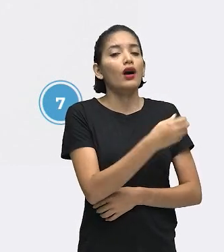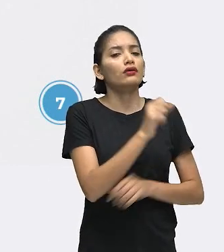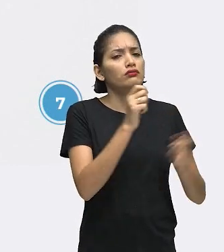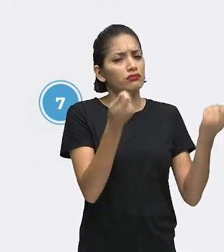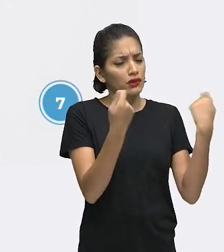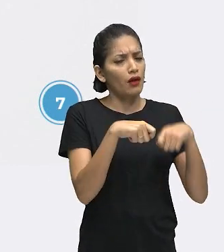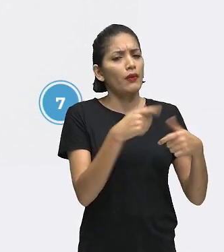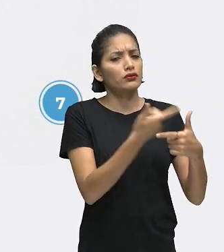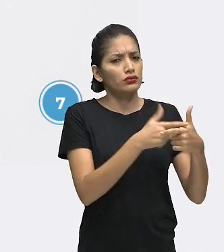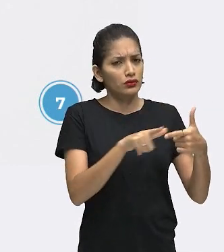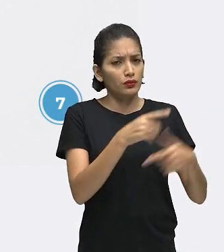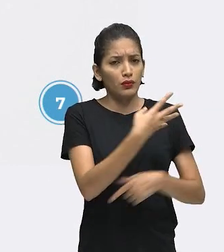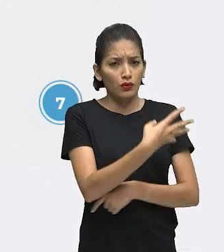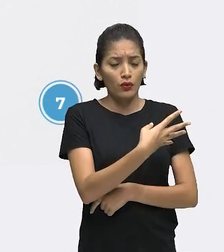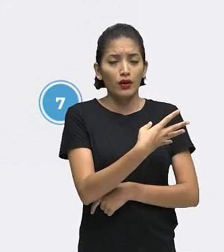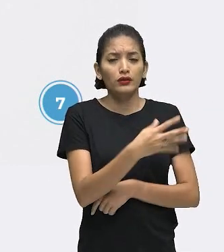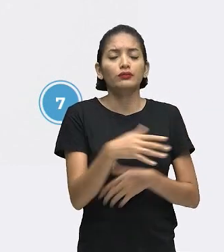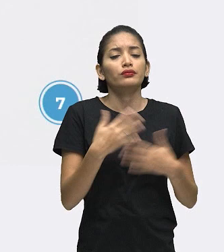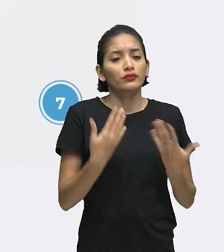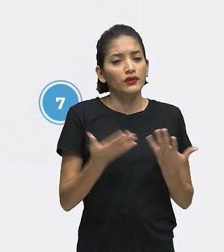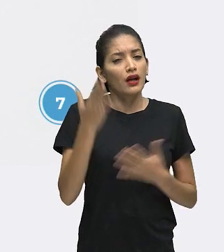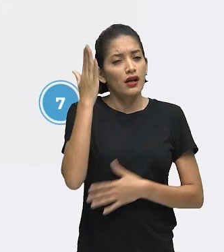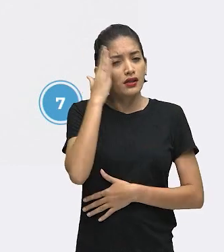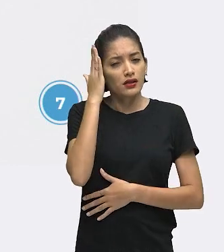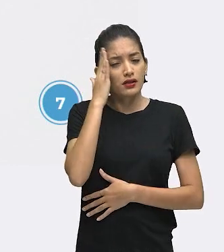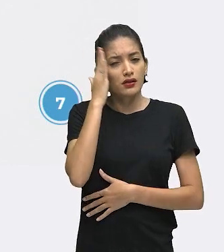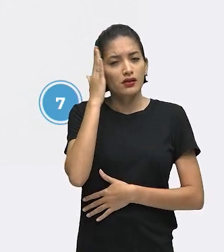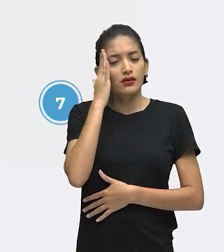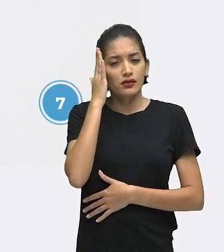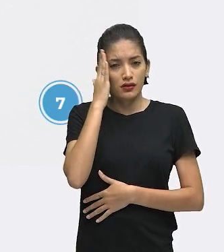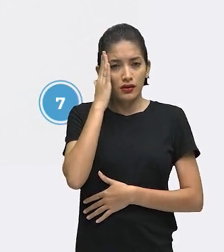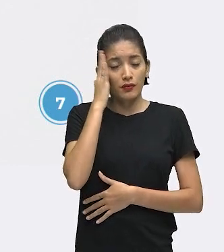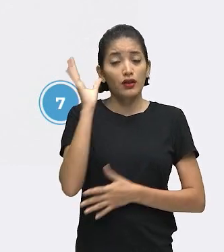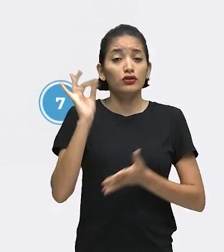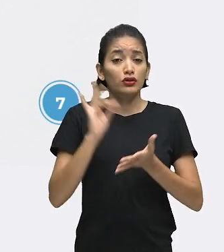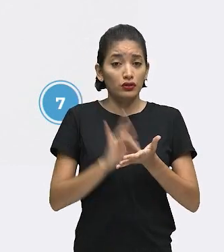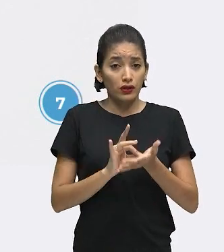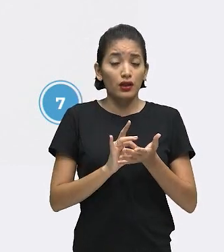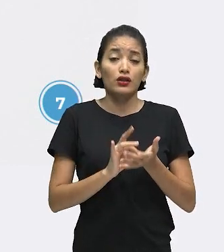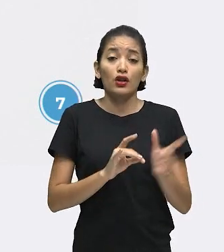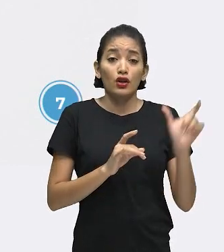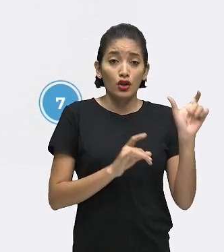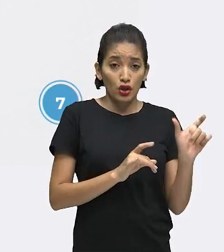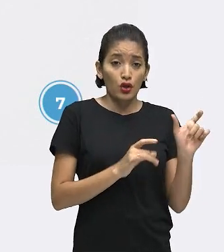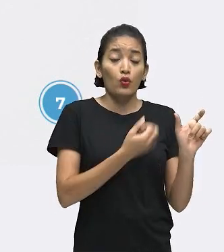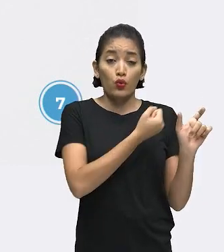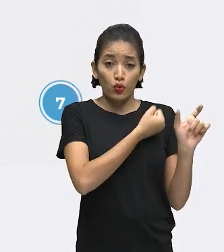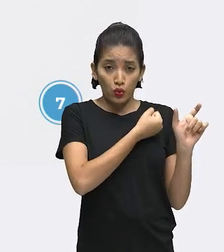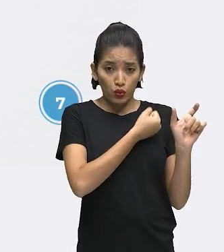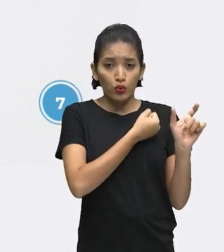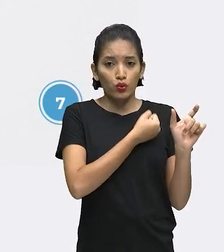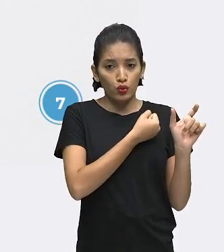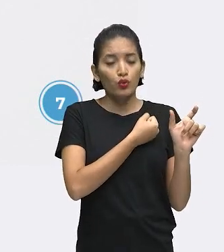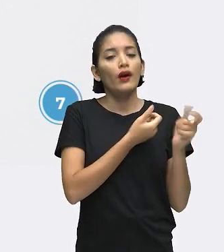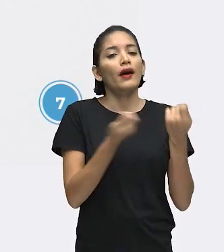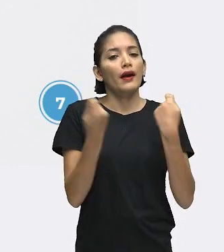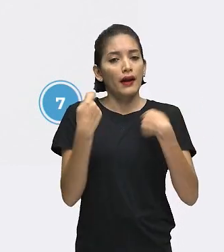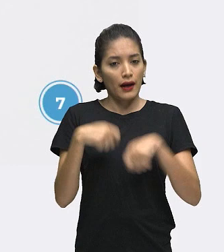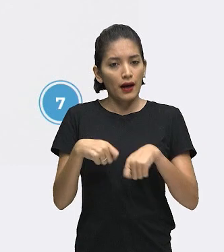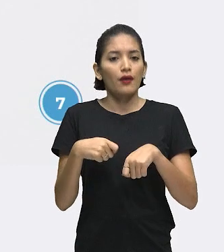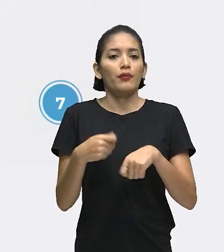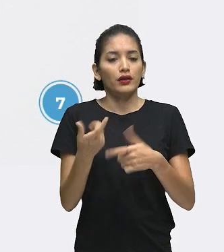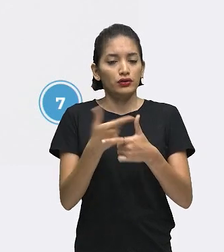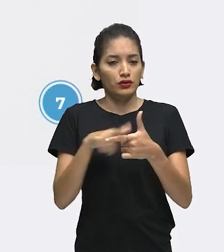por 4. Então, basta isso para a gente verificar que esse valor vai ser divisível por 4. Olha